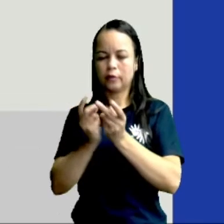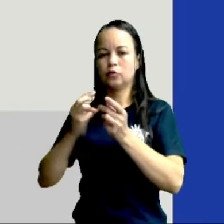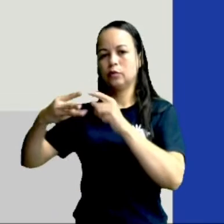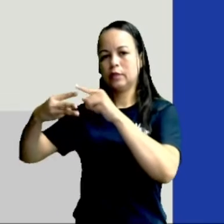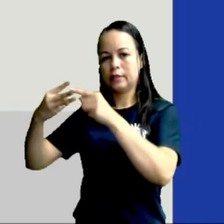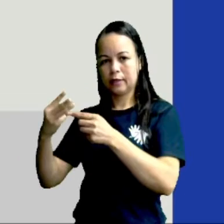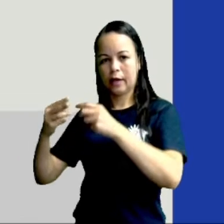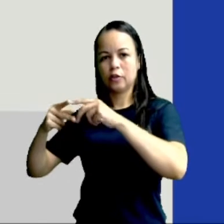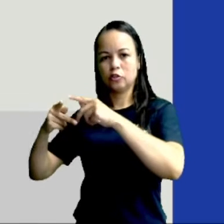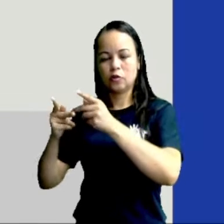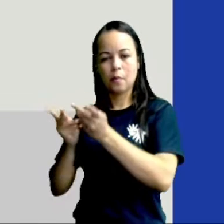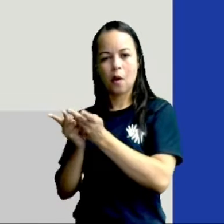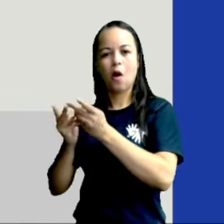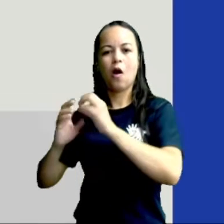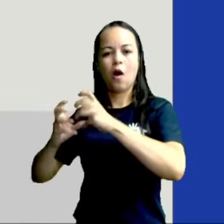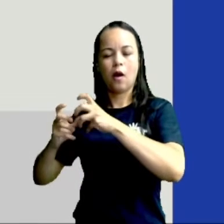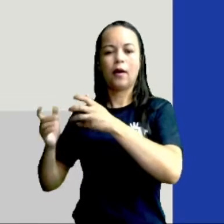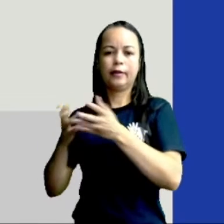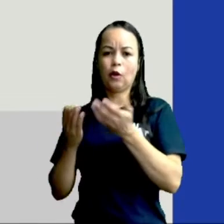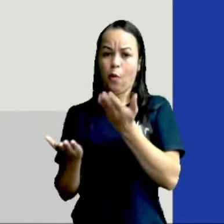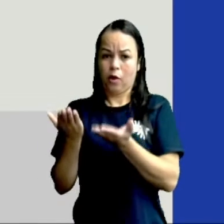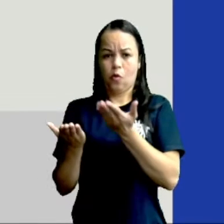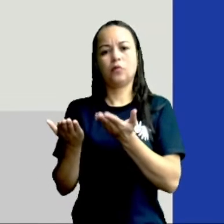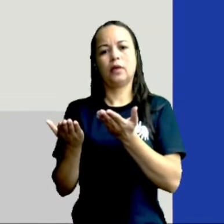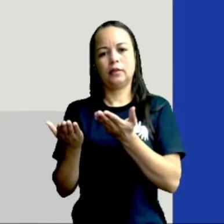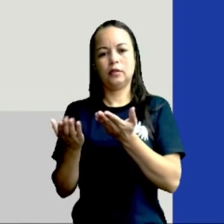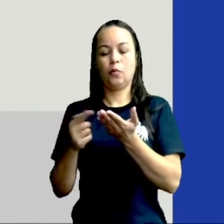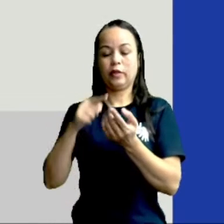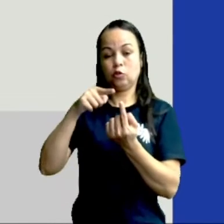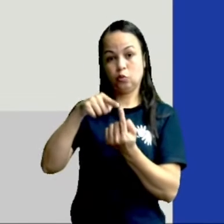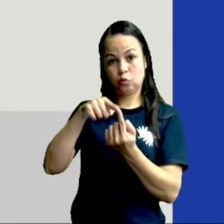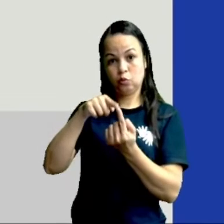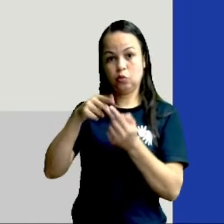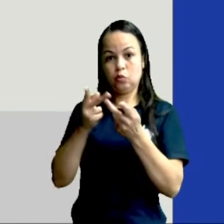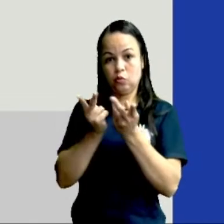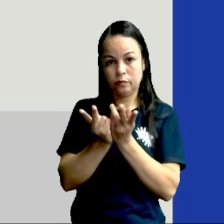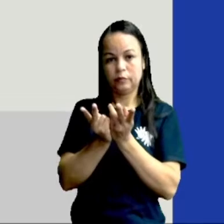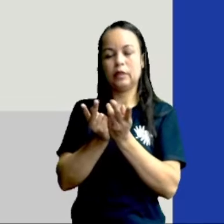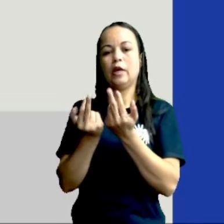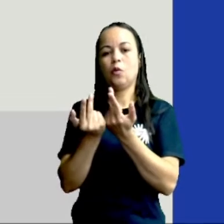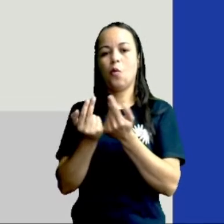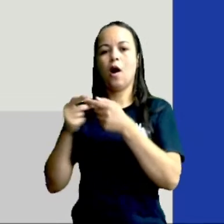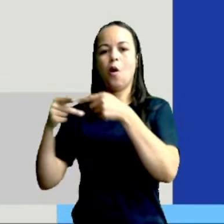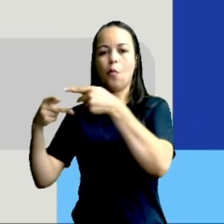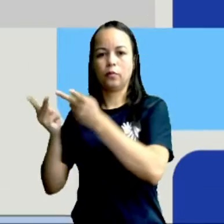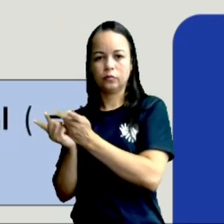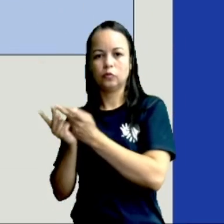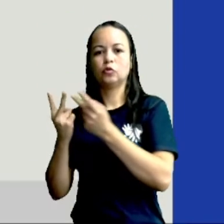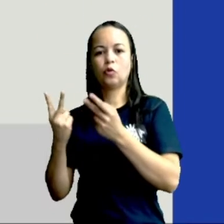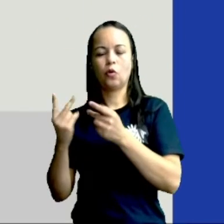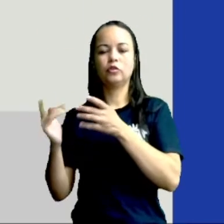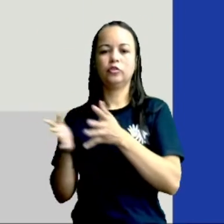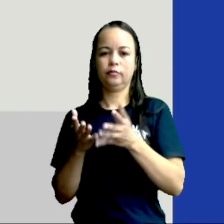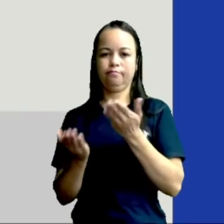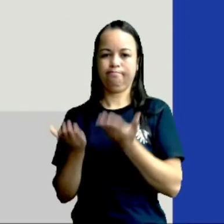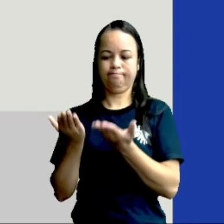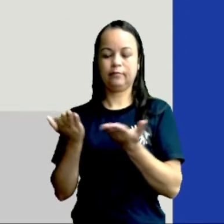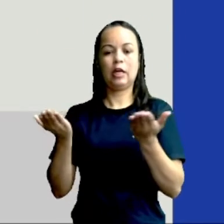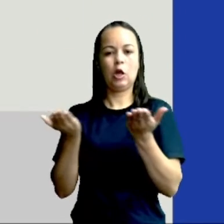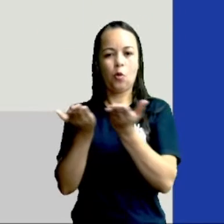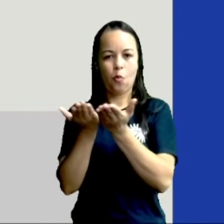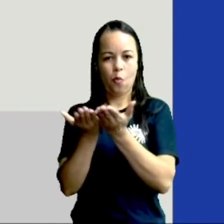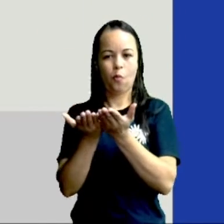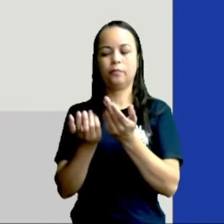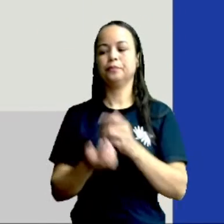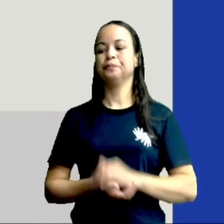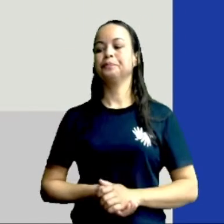a igualdade. Então, o que ele quer dizer é que o peso do prato 1 é igual ao peso do prato 2, ok? Então, vamos seguir para